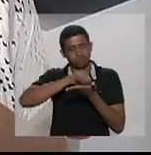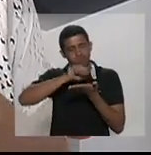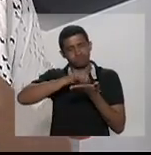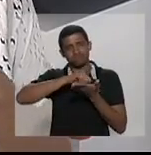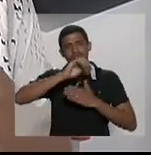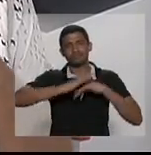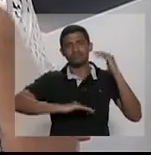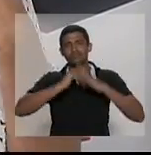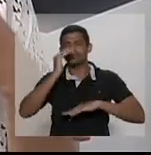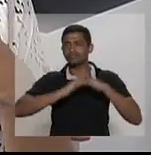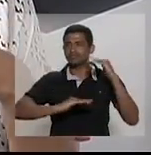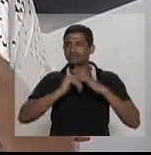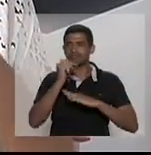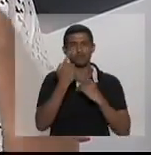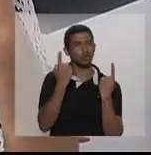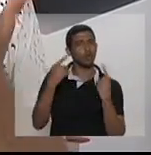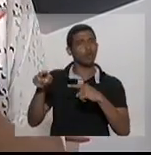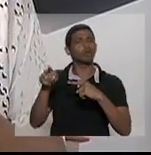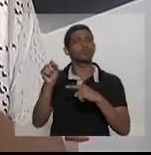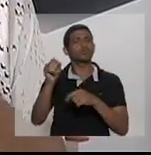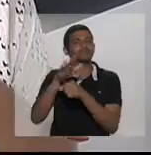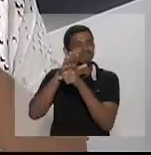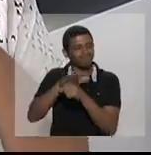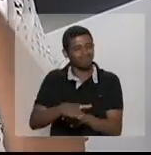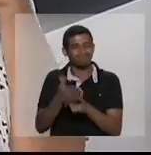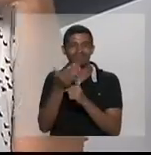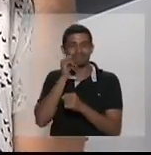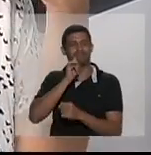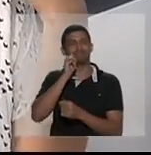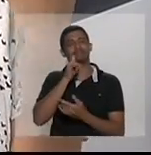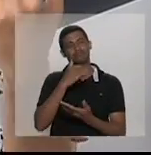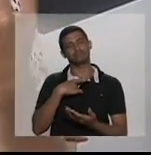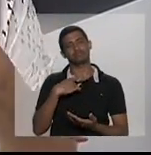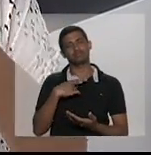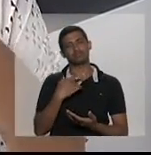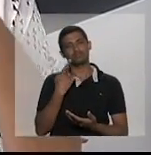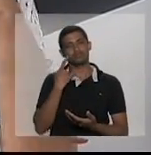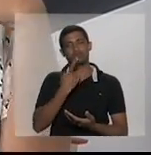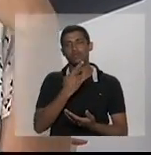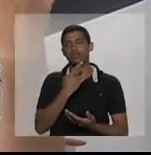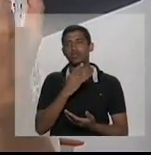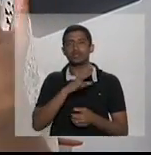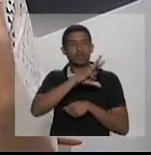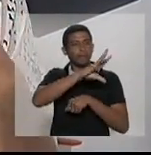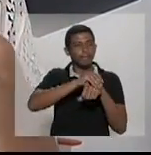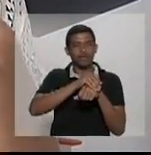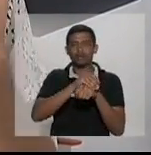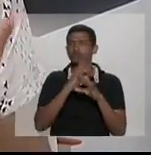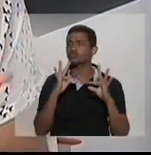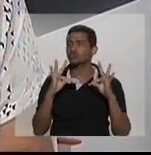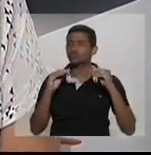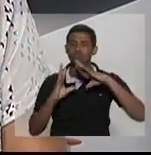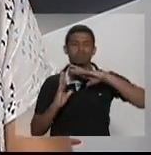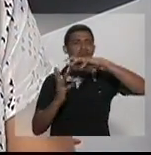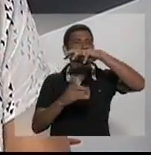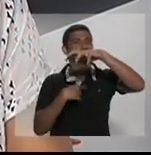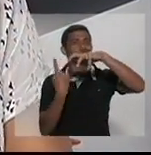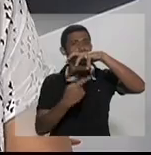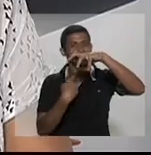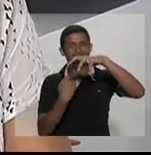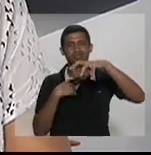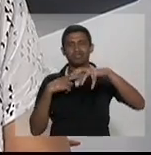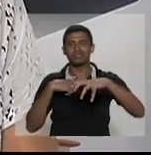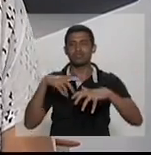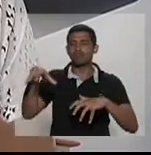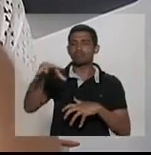escrita dele, uma denúncia muito forte das opressões, né, e aí tendo trazendo também um pouco as opressões vividas aqui